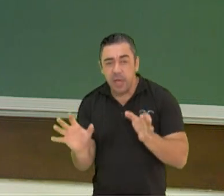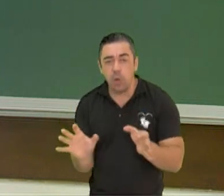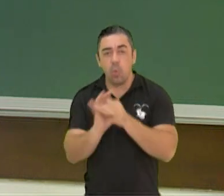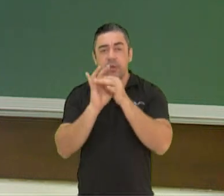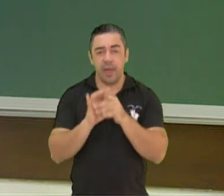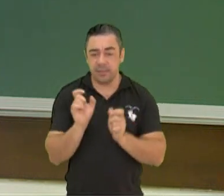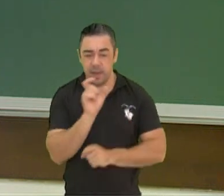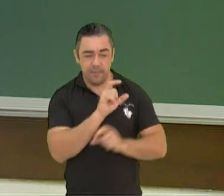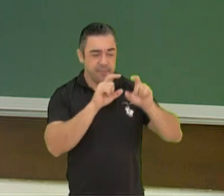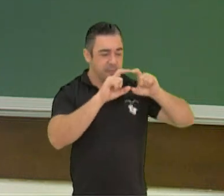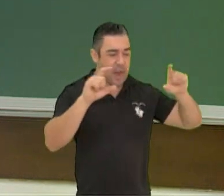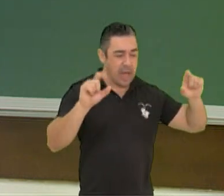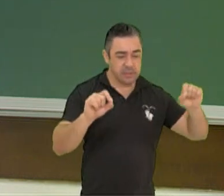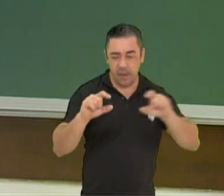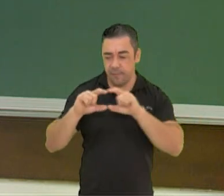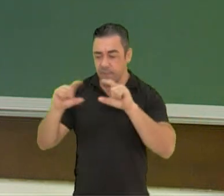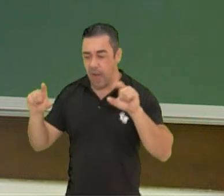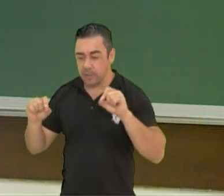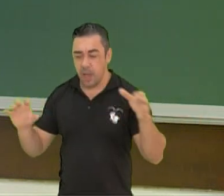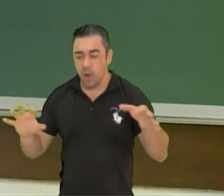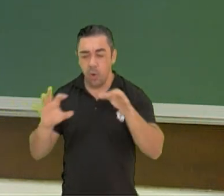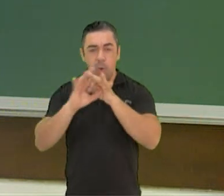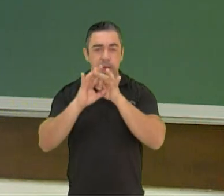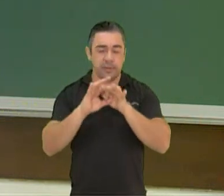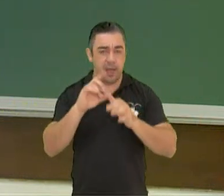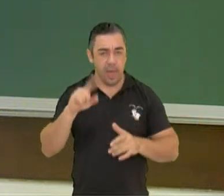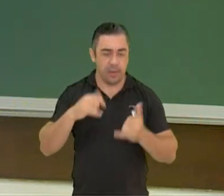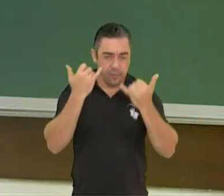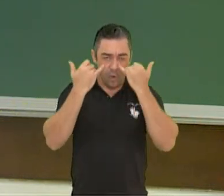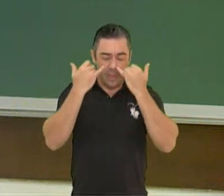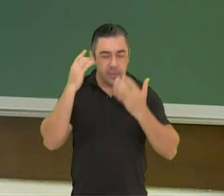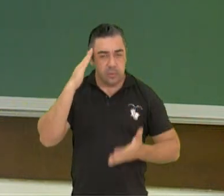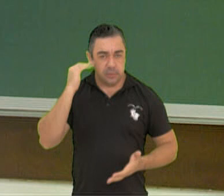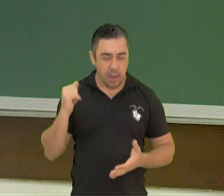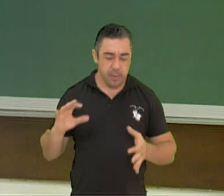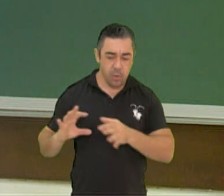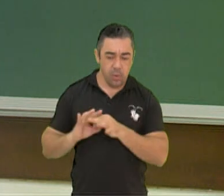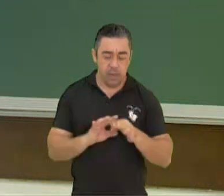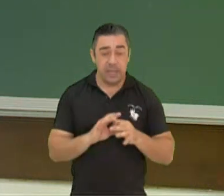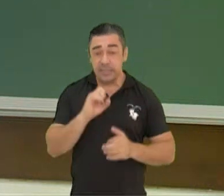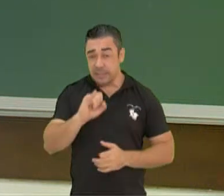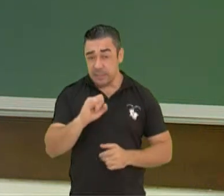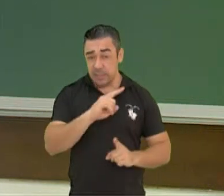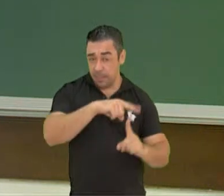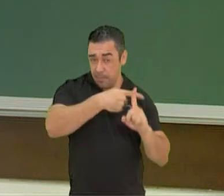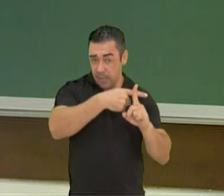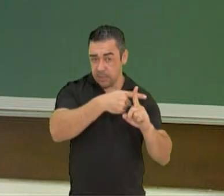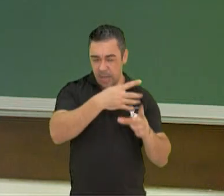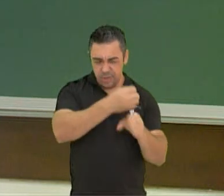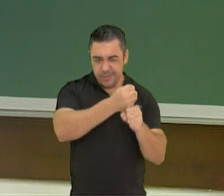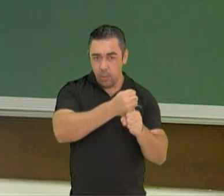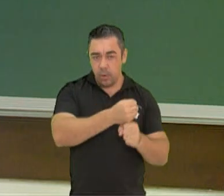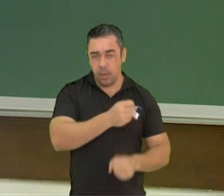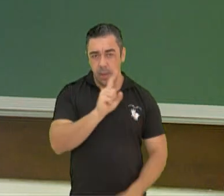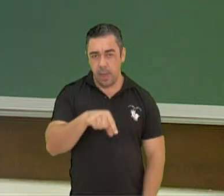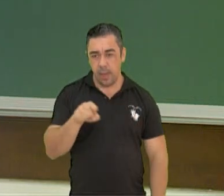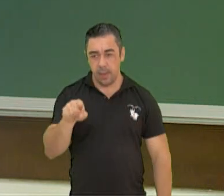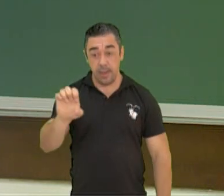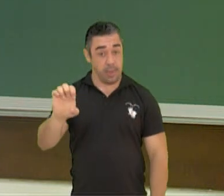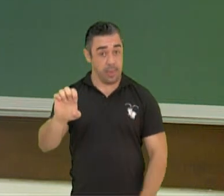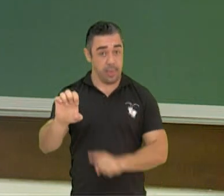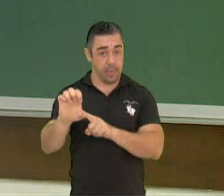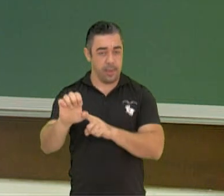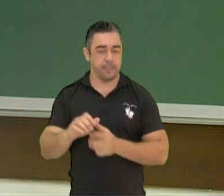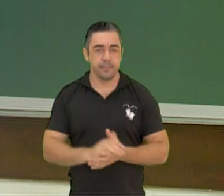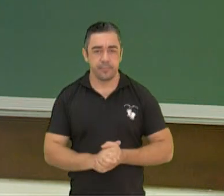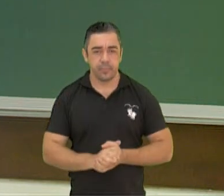vai passar a informação que eu estou querendo ali. Se é adição, opa! Vou colocar aditiva. É